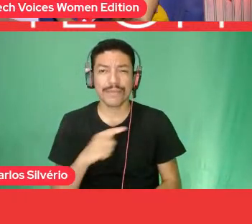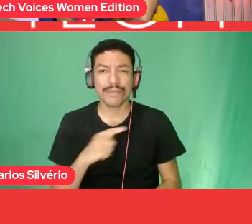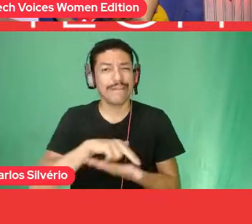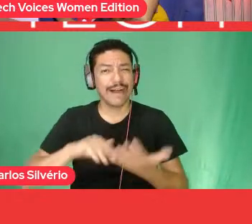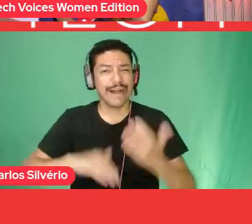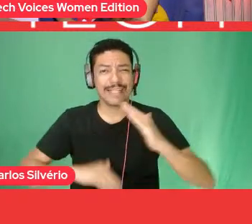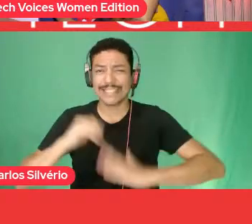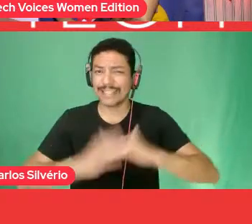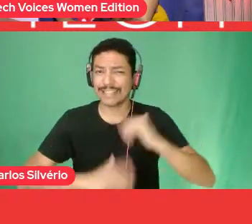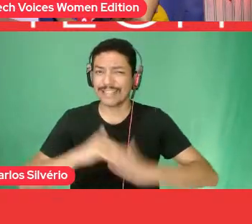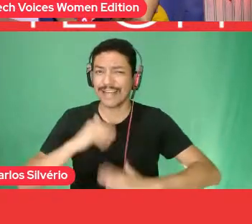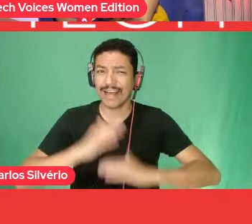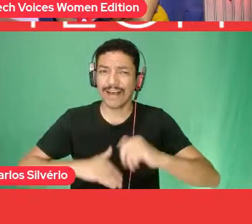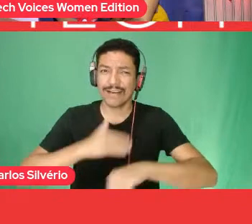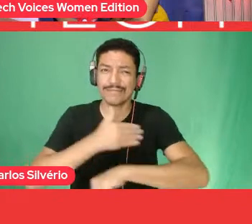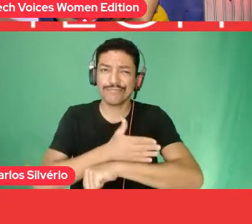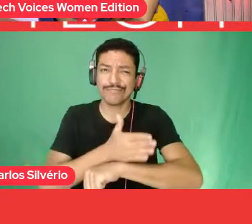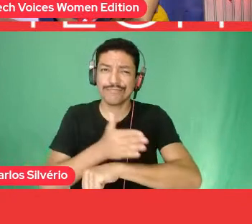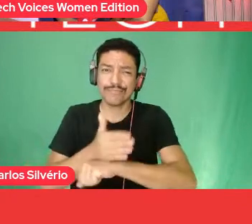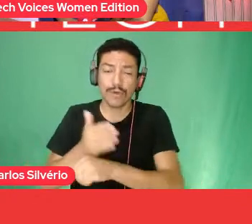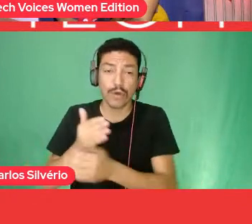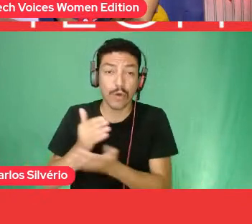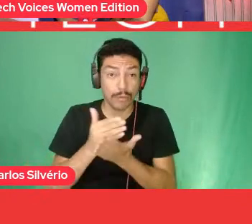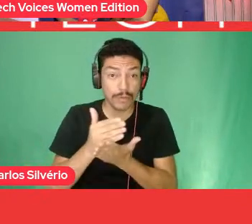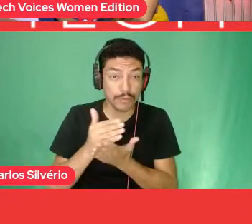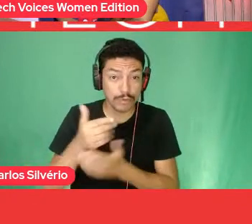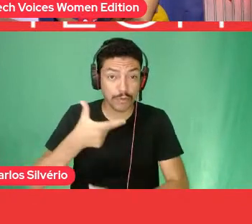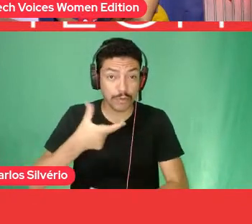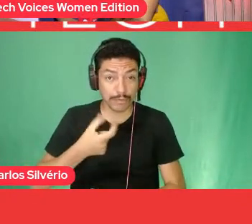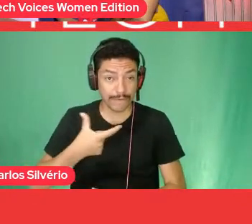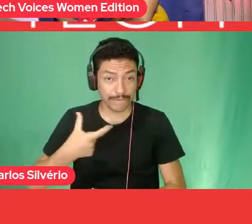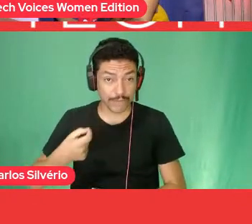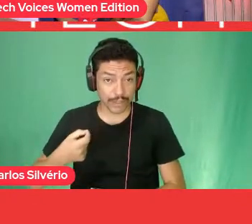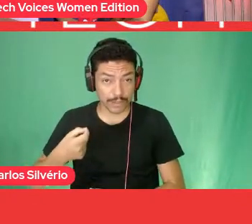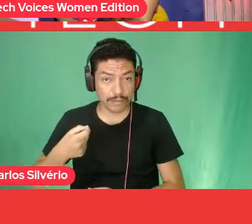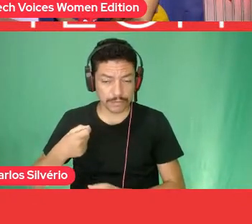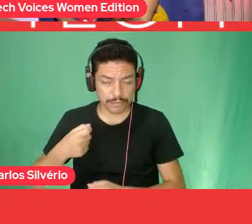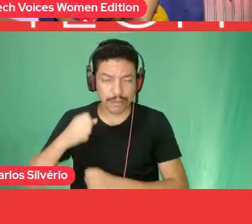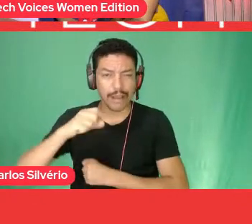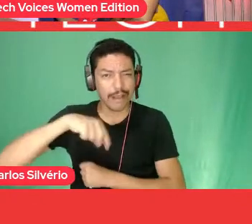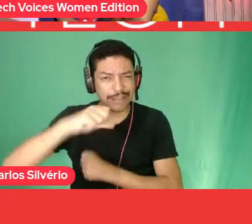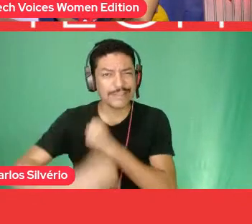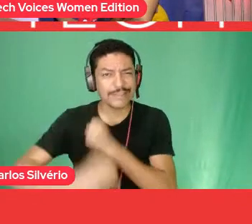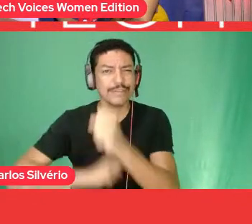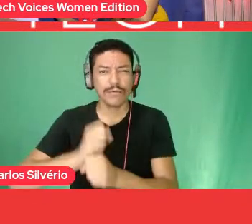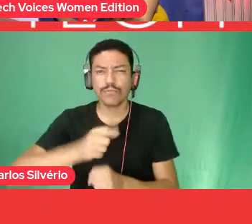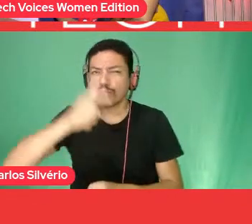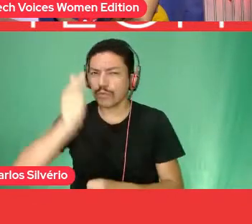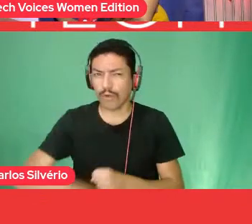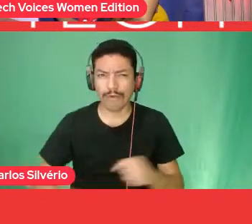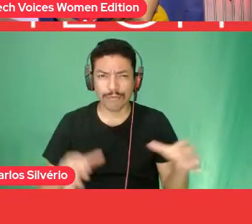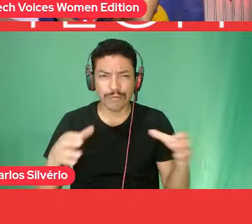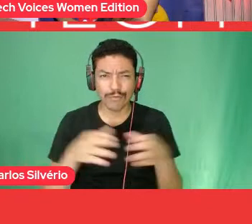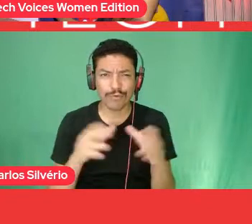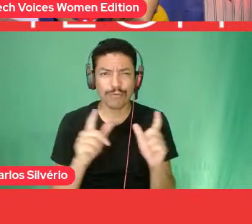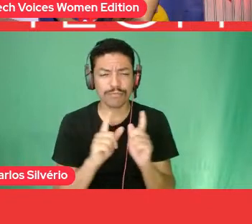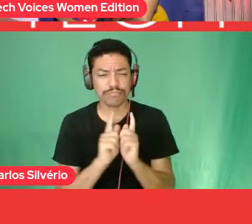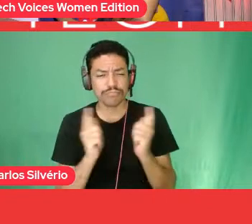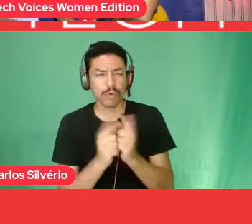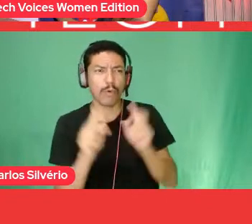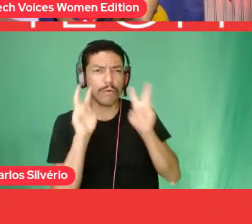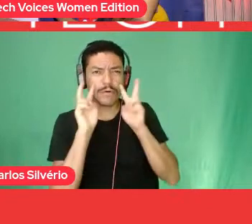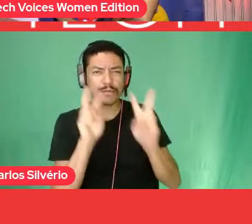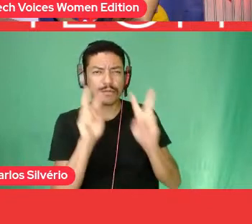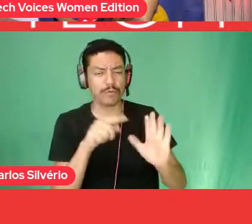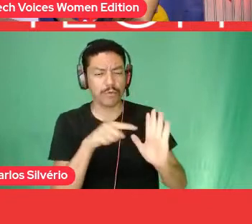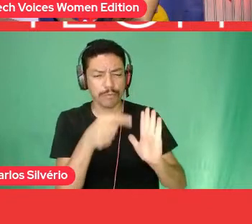longo desde 2020, né? Esse ano, novamente, o grupo está olhando para esses